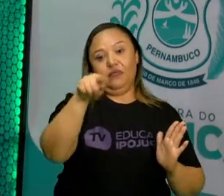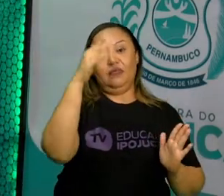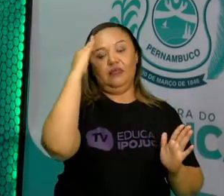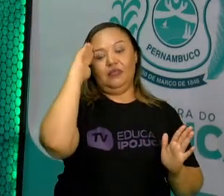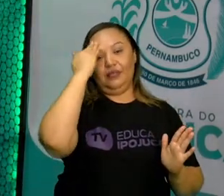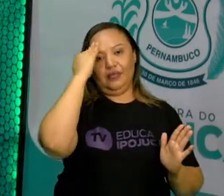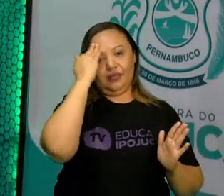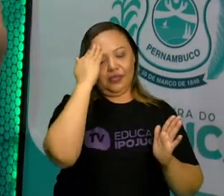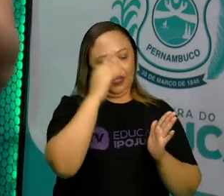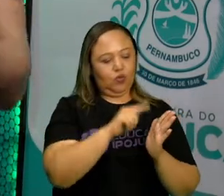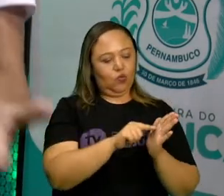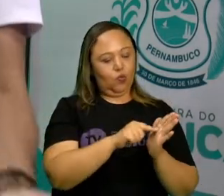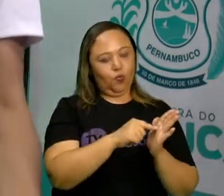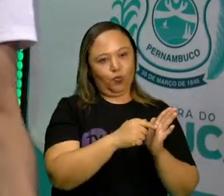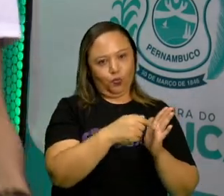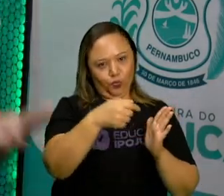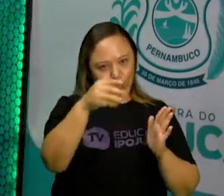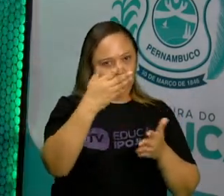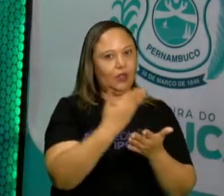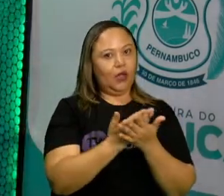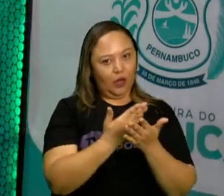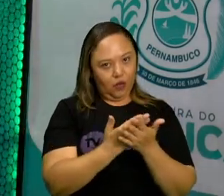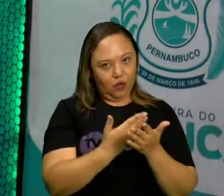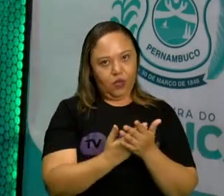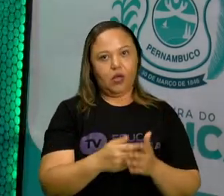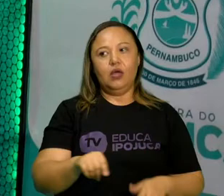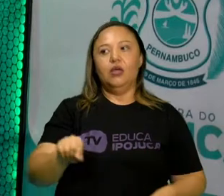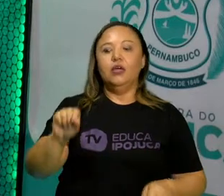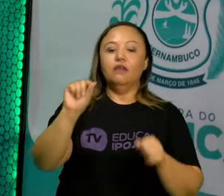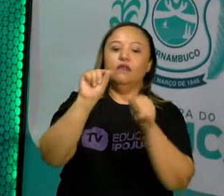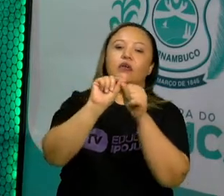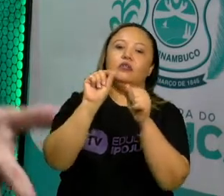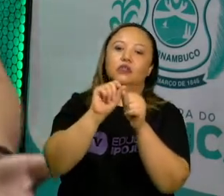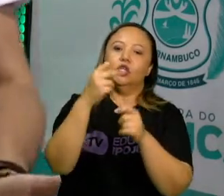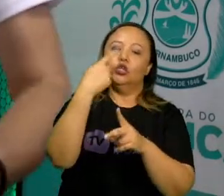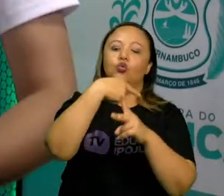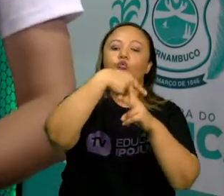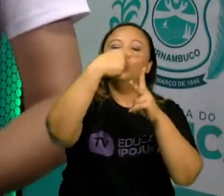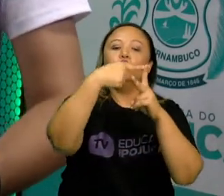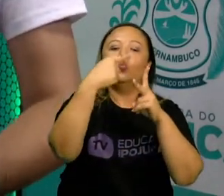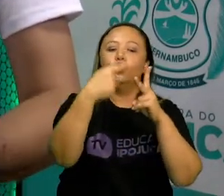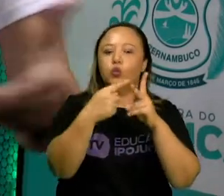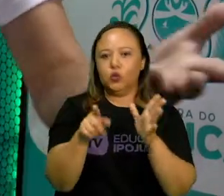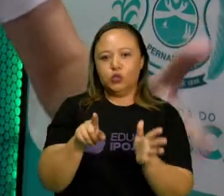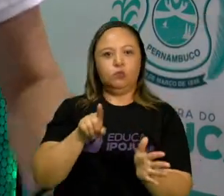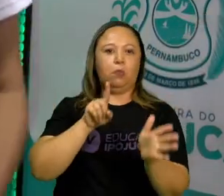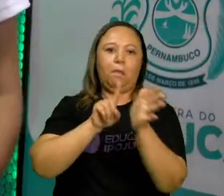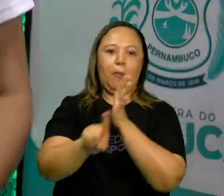formular duas perguntas para sua professora ou professor de artes, levar para ele, para ela